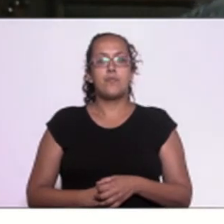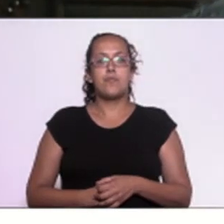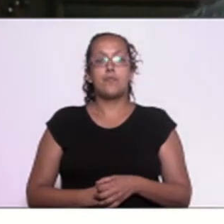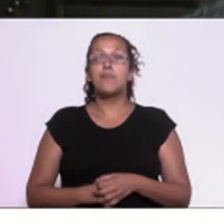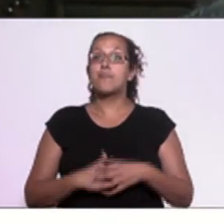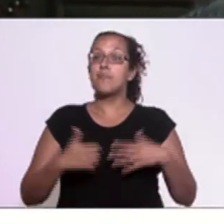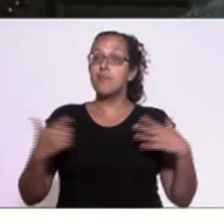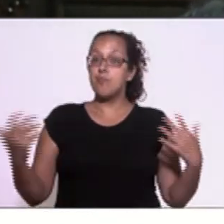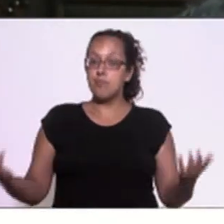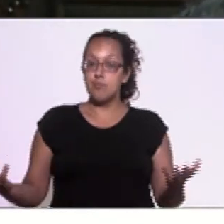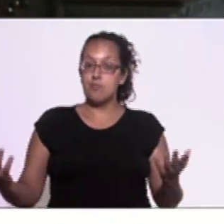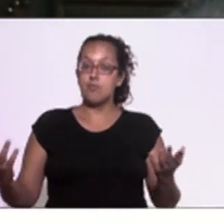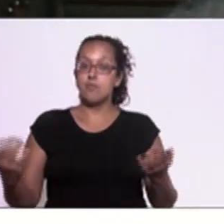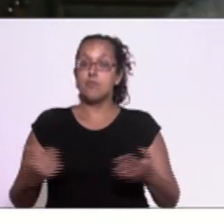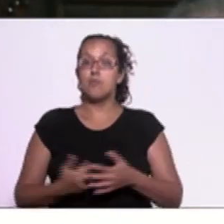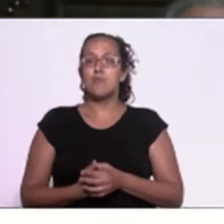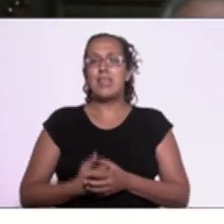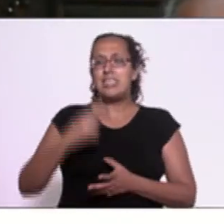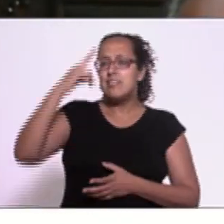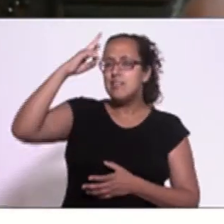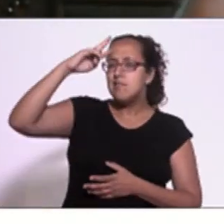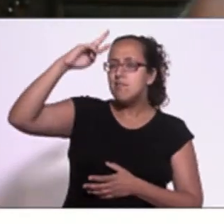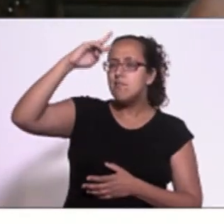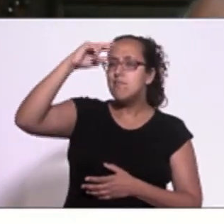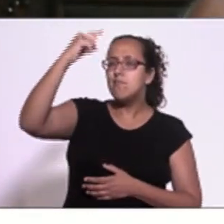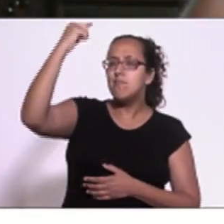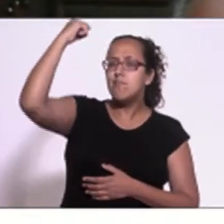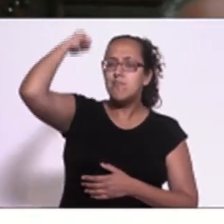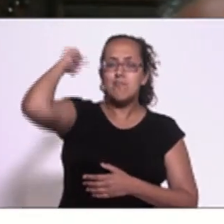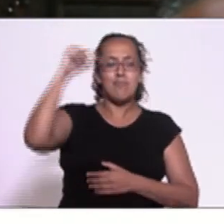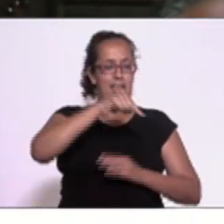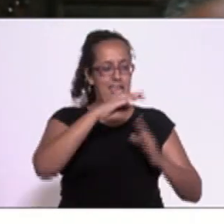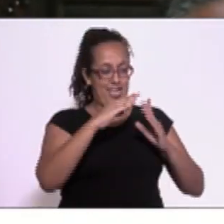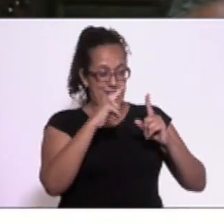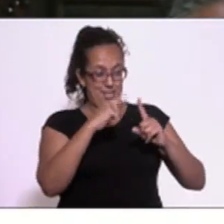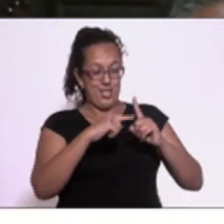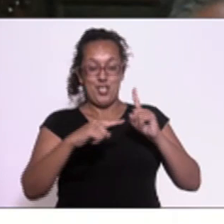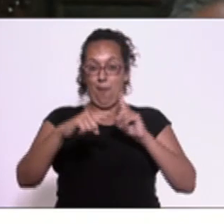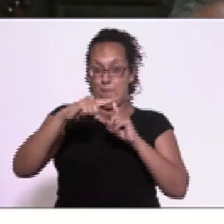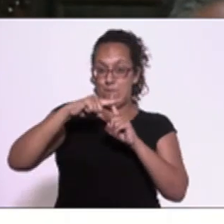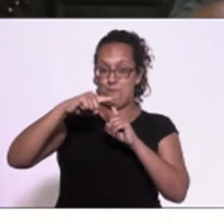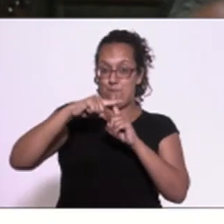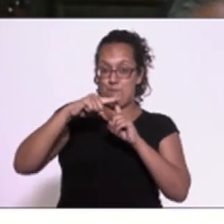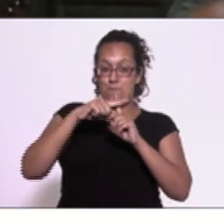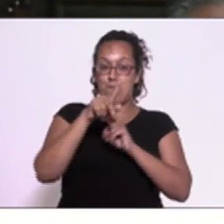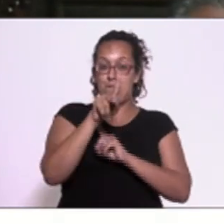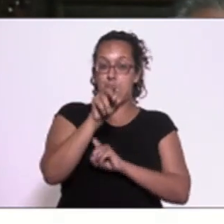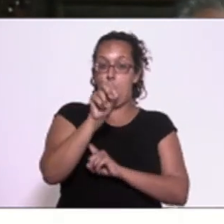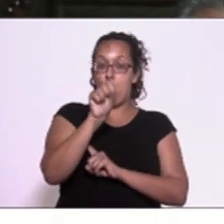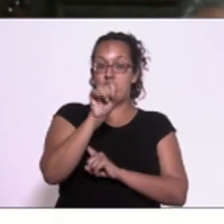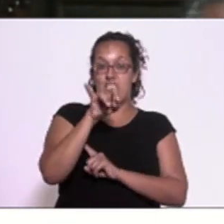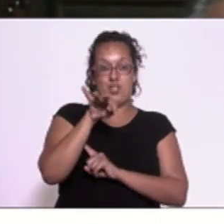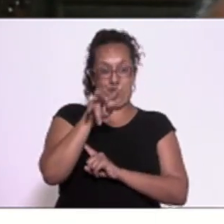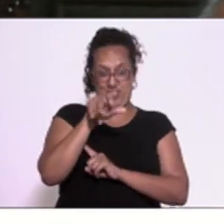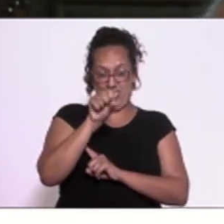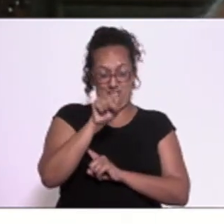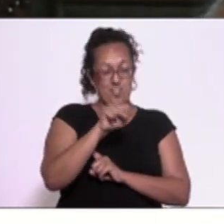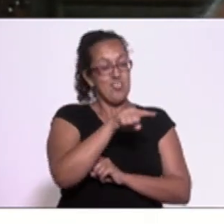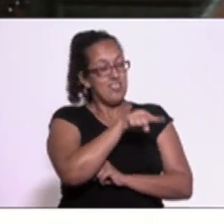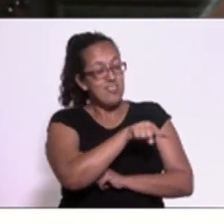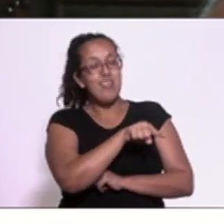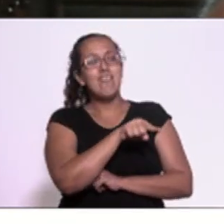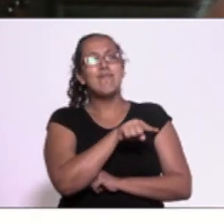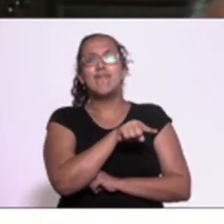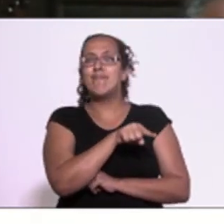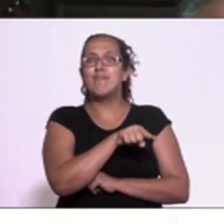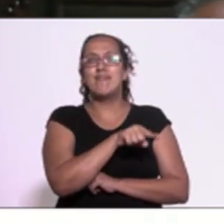No entanto, a herança mais relevante do positivismo ortodoxo para a nossa República, embora também a